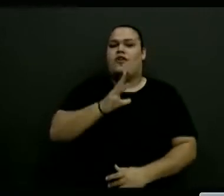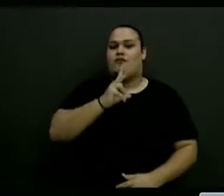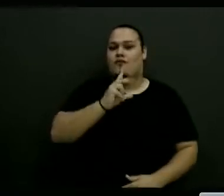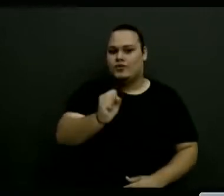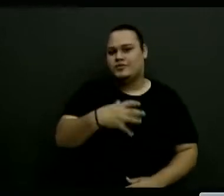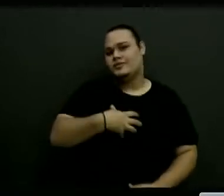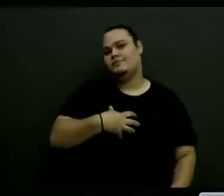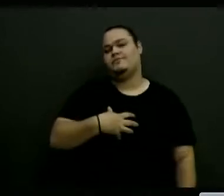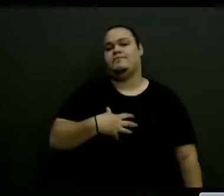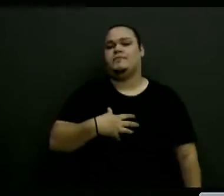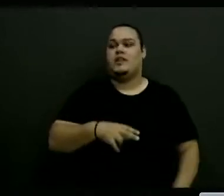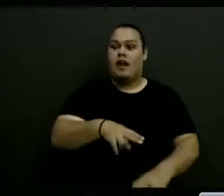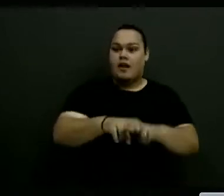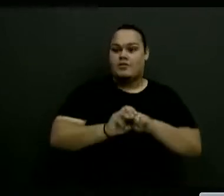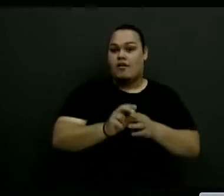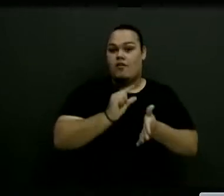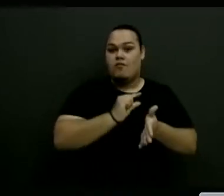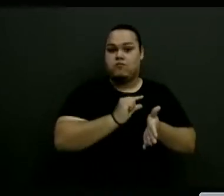Salmo 25,14 diz: